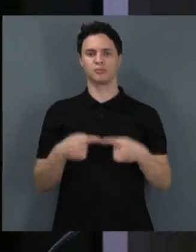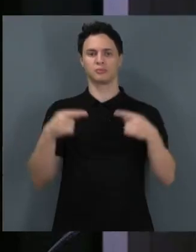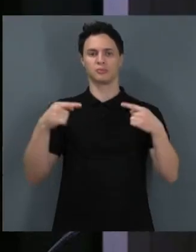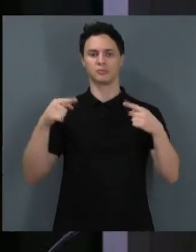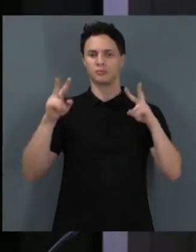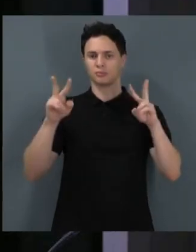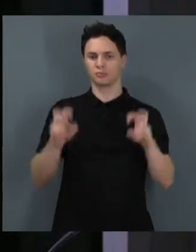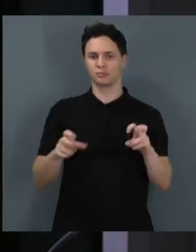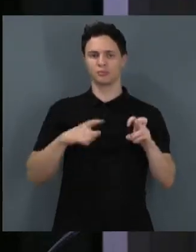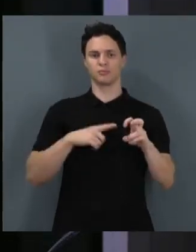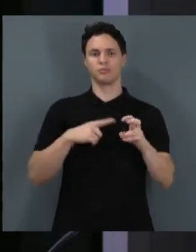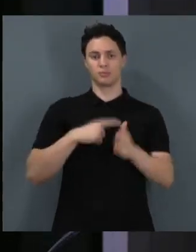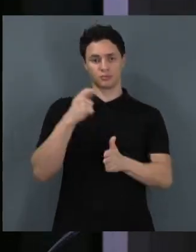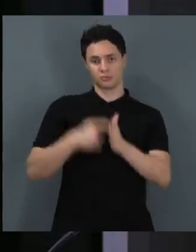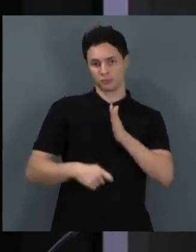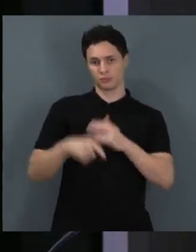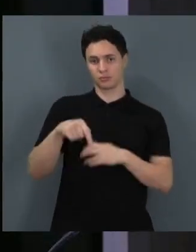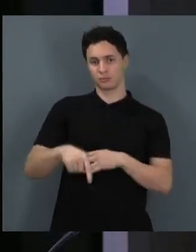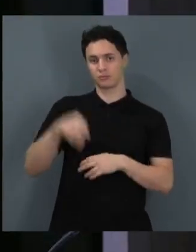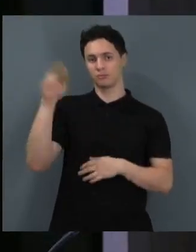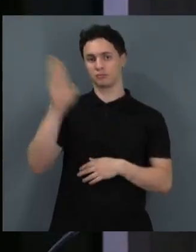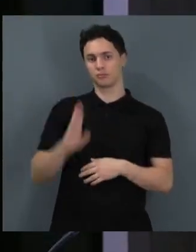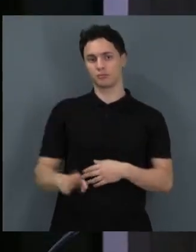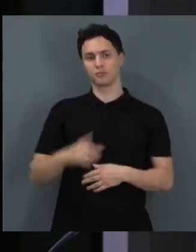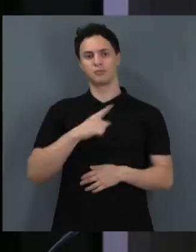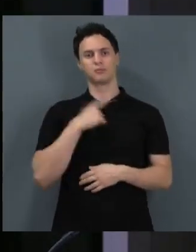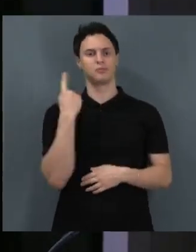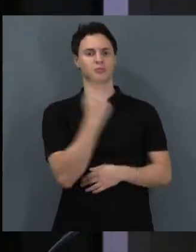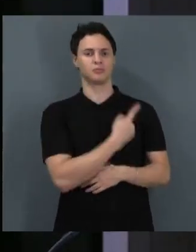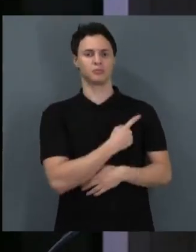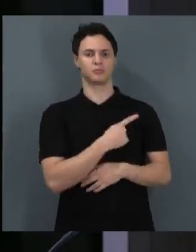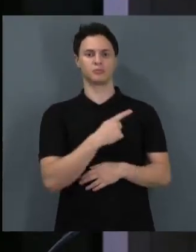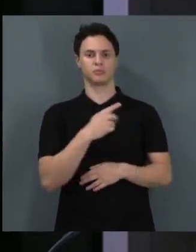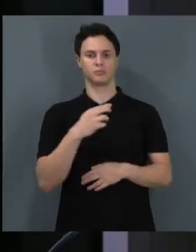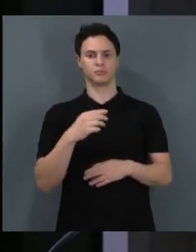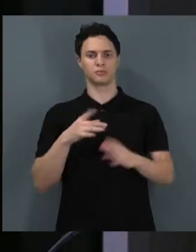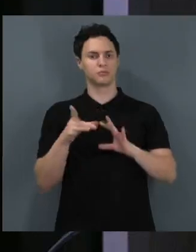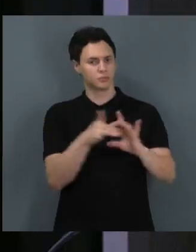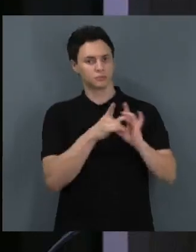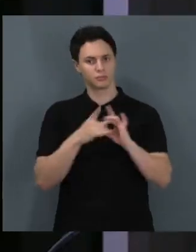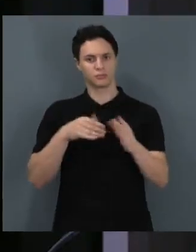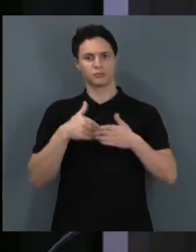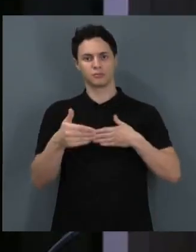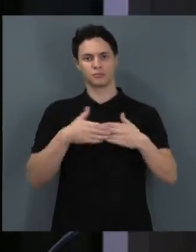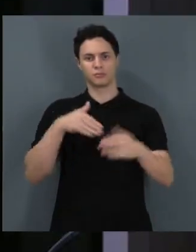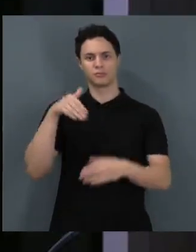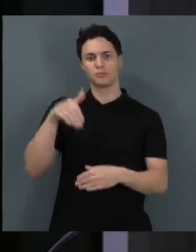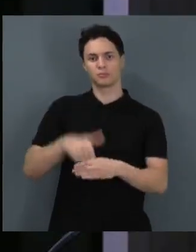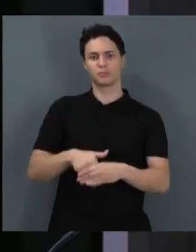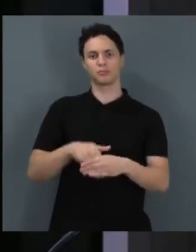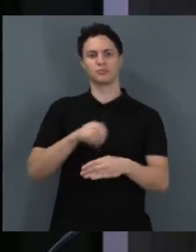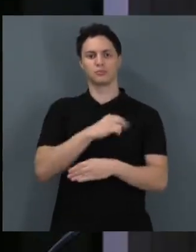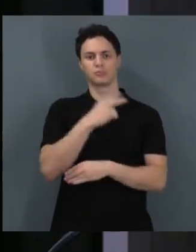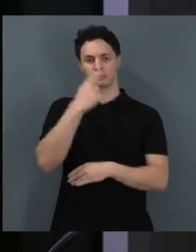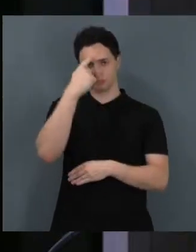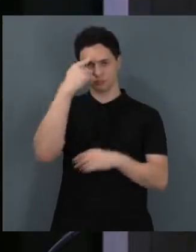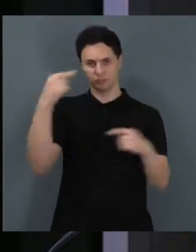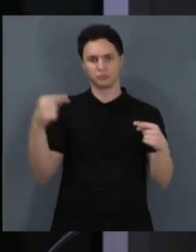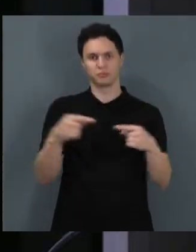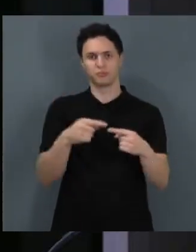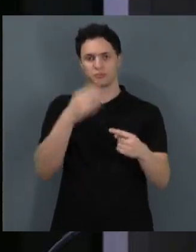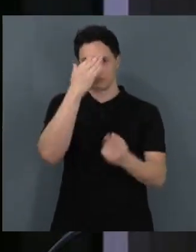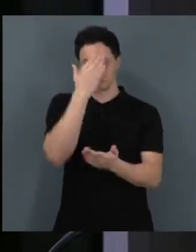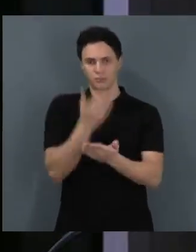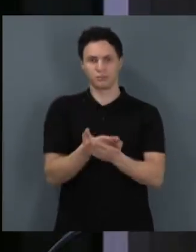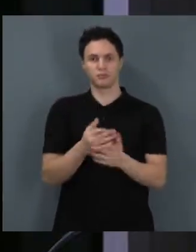questão tributária no Brasil. Todos nós aqui, unanimemente, independente dos nossos votos ou das nossas convicções, acreditamos, e